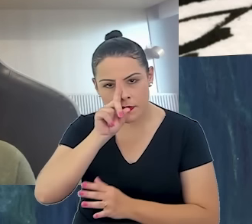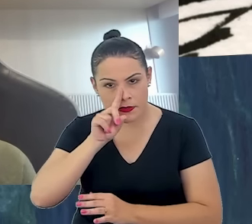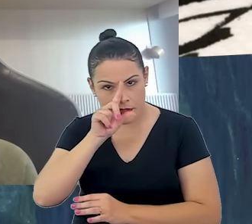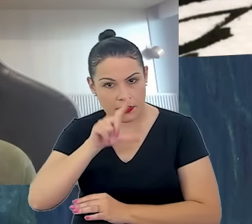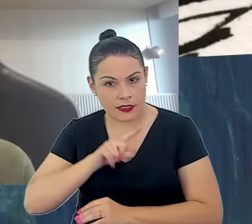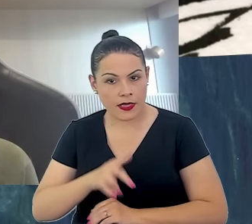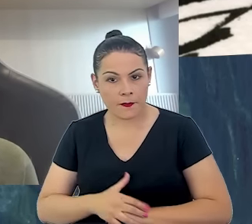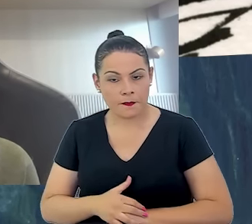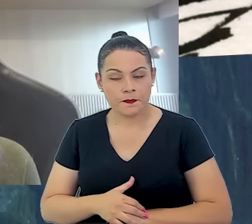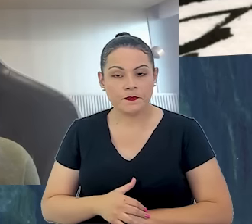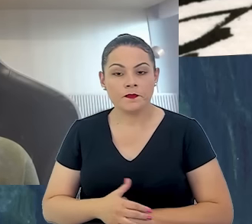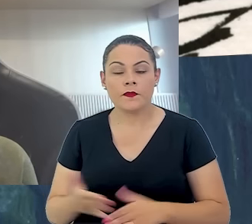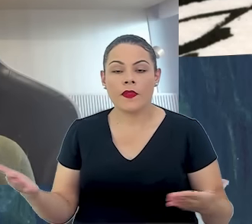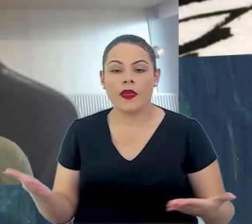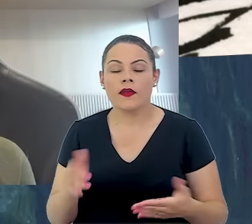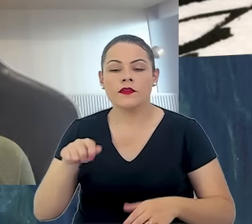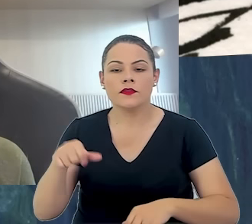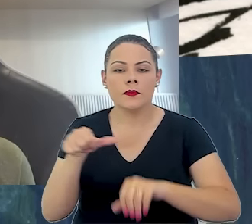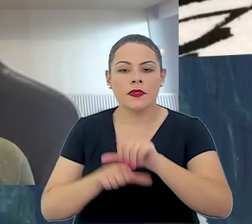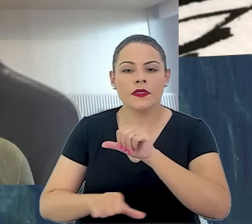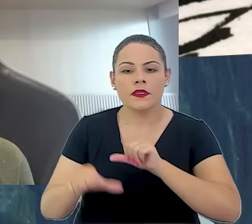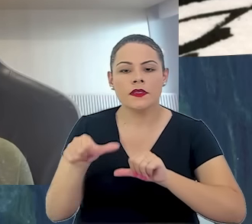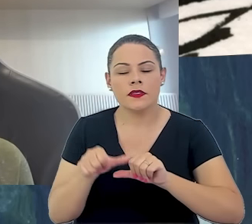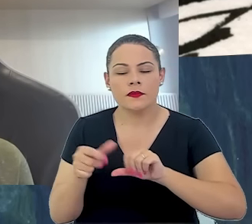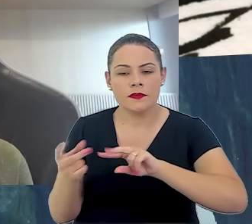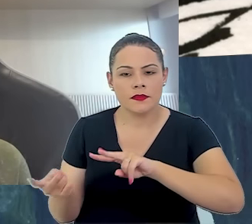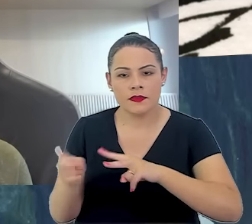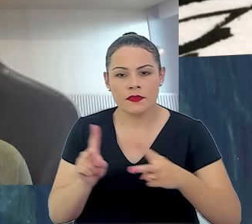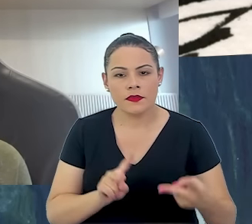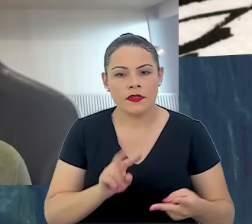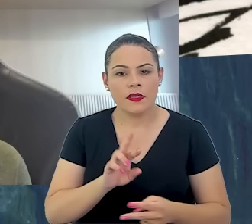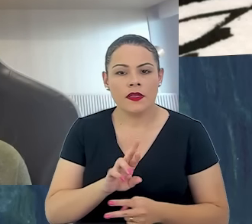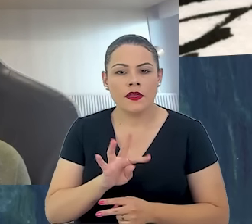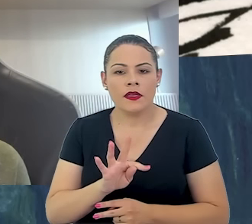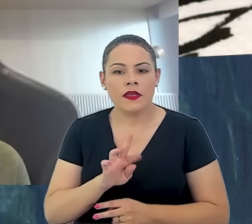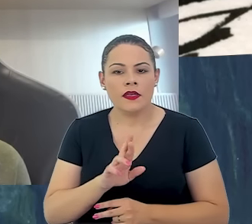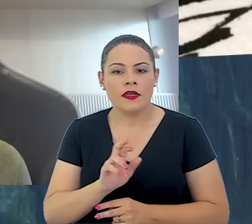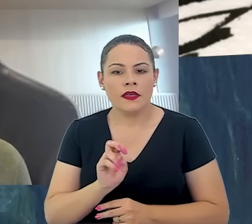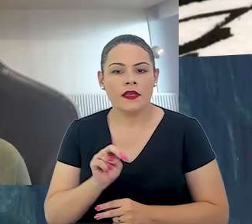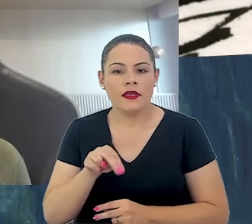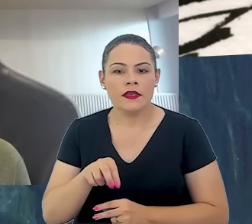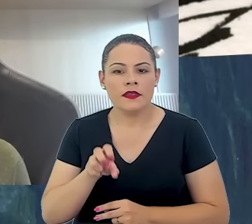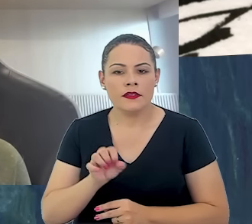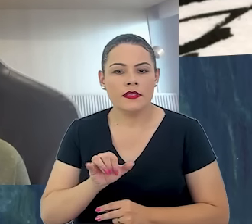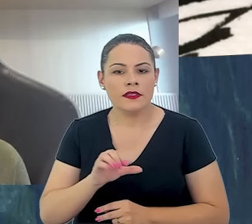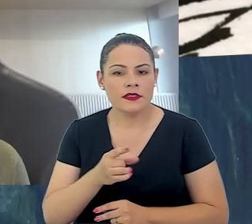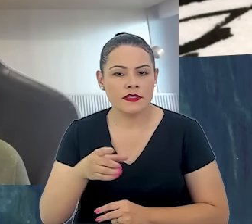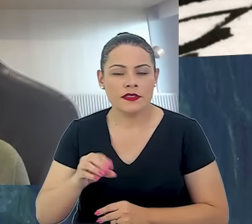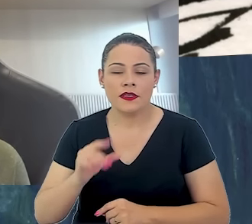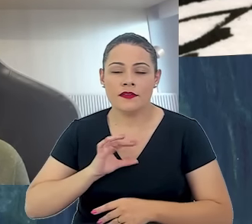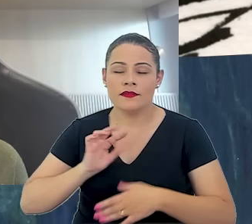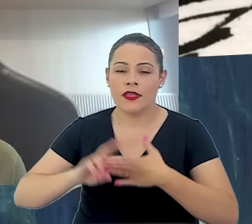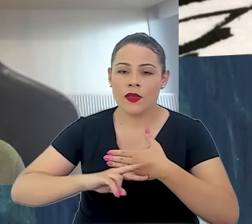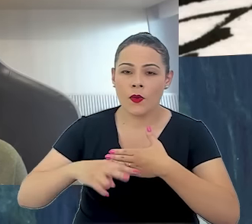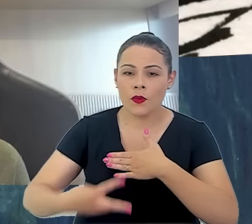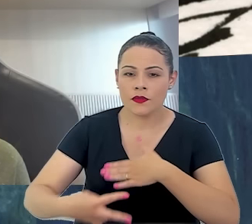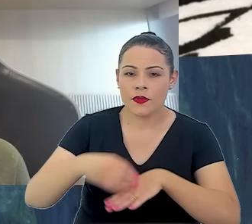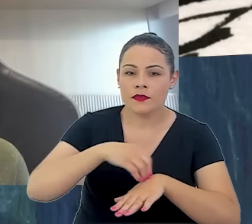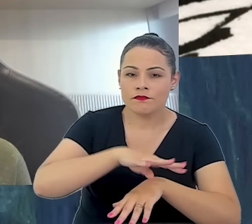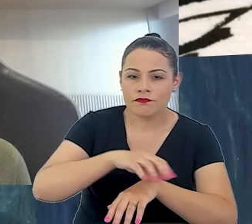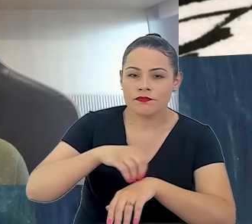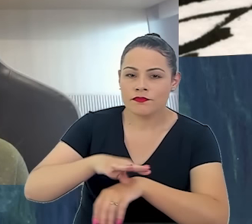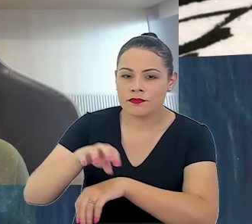eh a questão da transição elas T efeitos eh redistributivos isso nós também